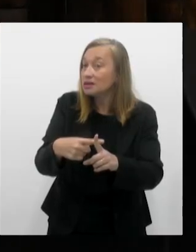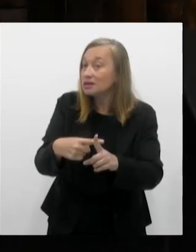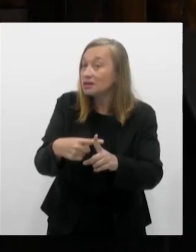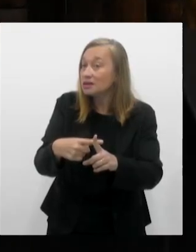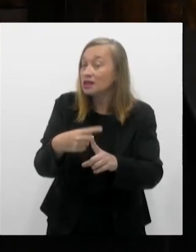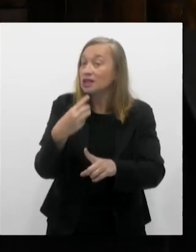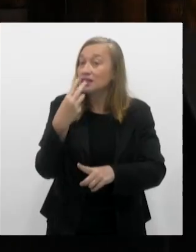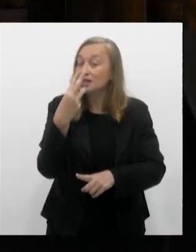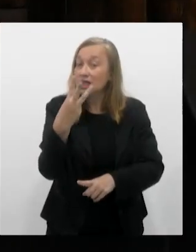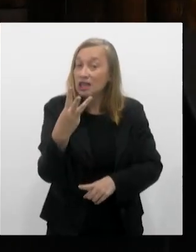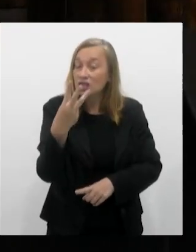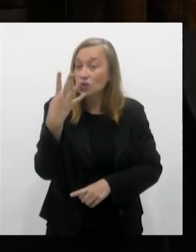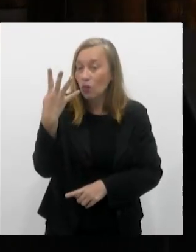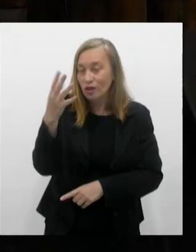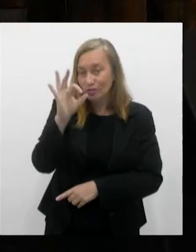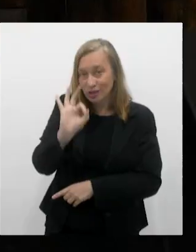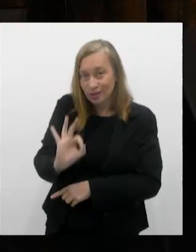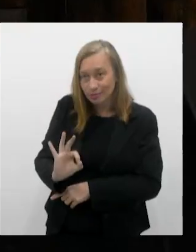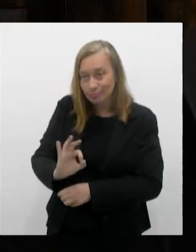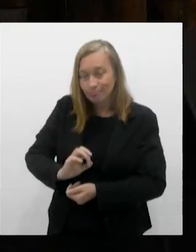3%, 4%.